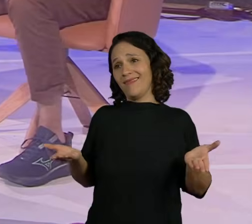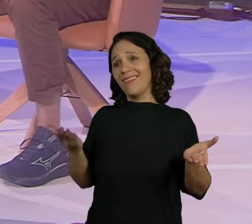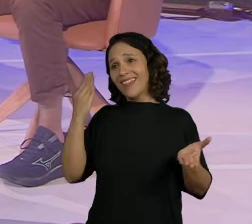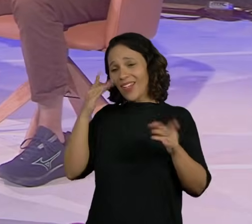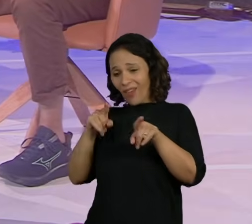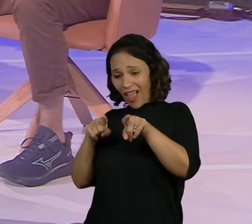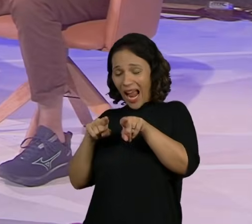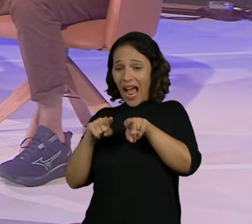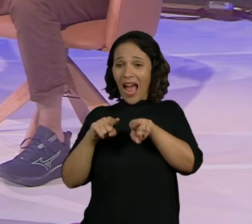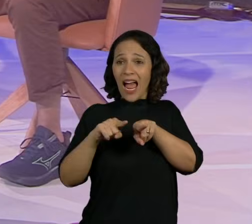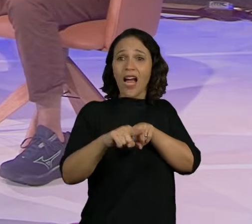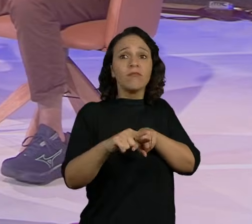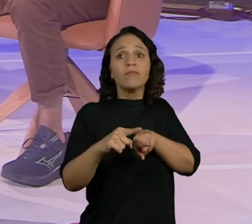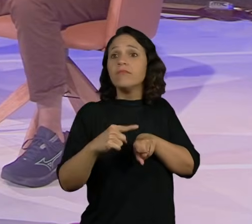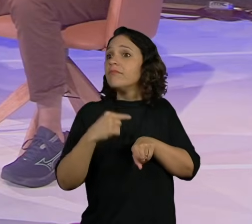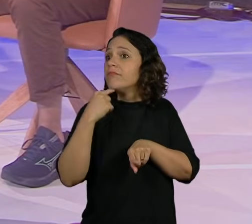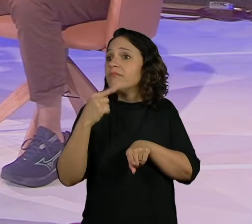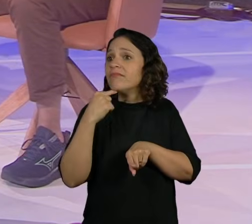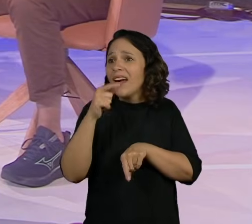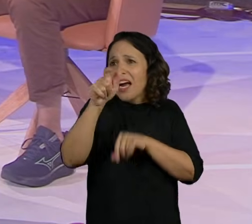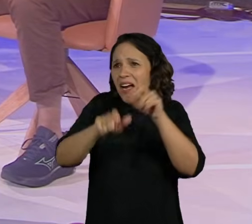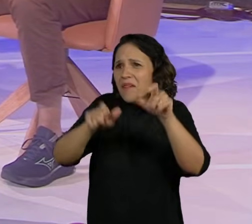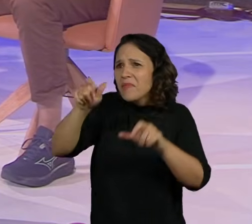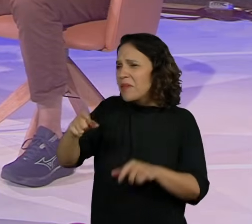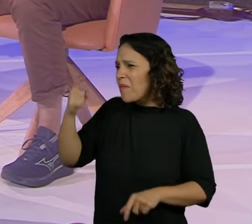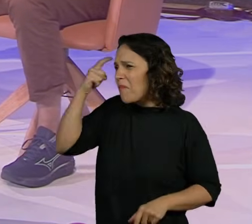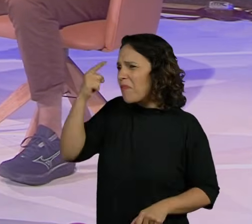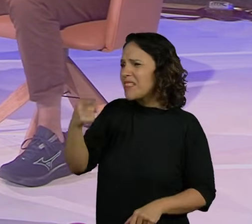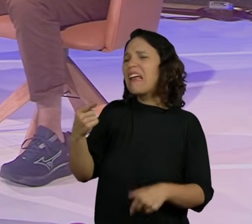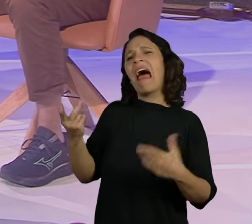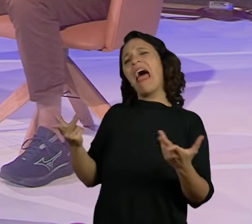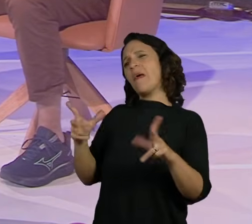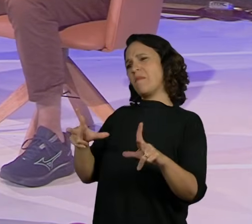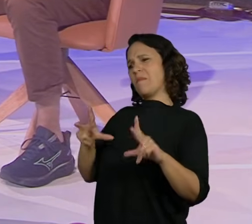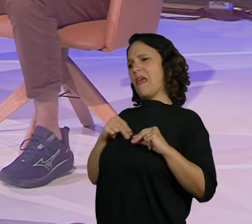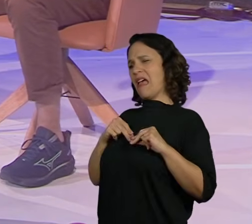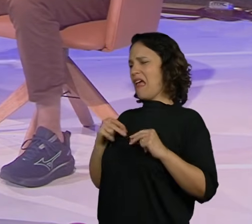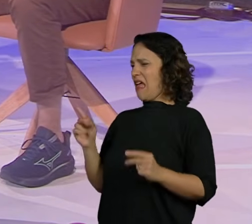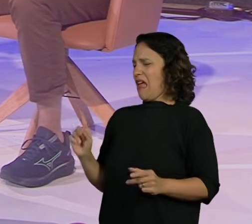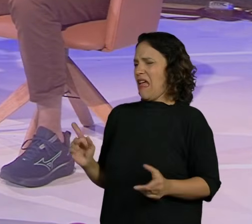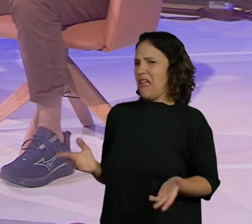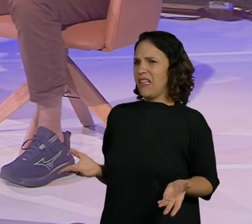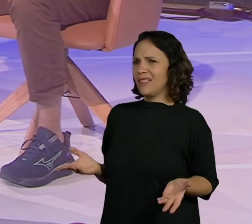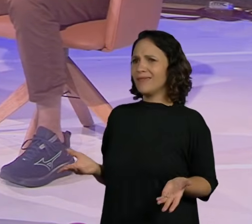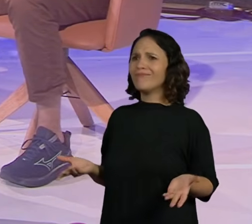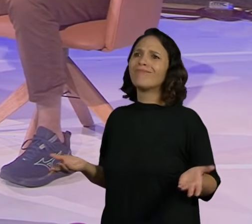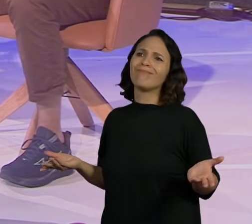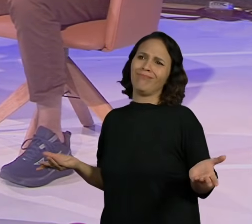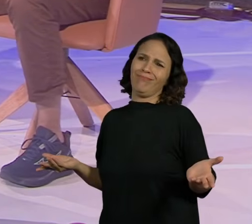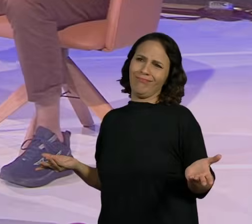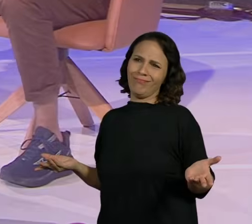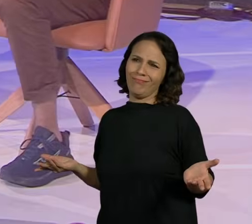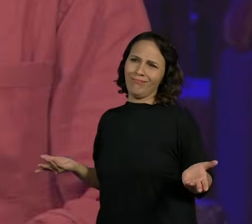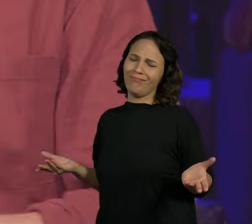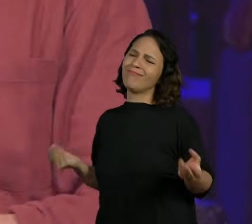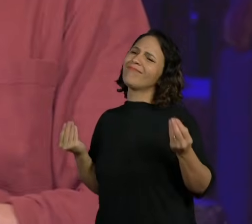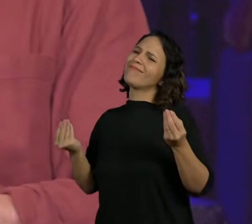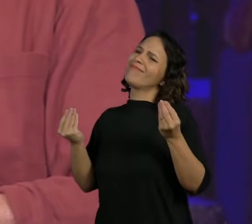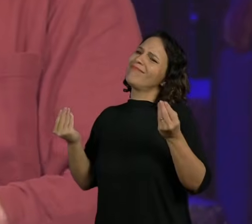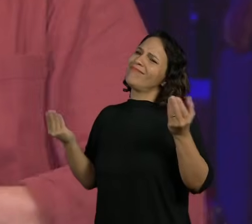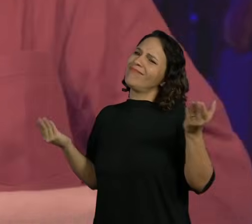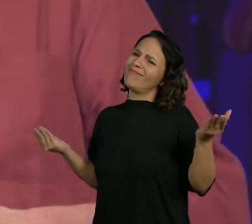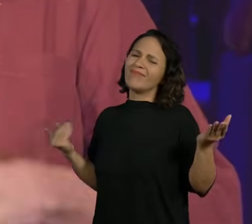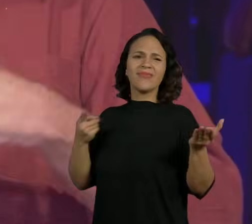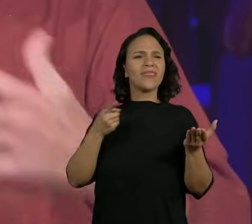Né? Entendeu? E aí o cara tem a pachorra de falar em mérito. Entendeu? Isso é um negócio, né? É muito